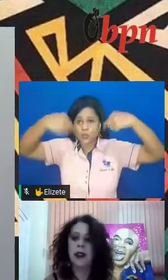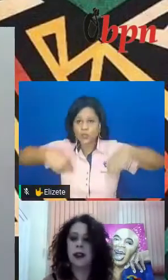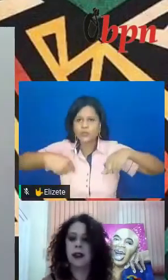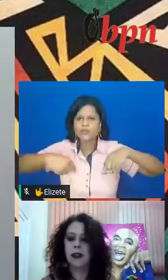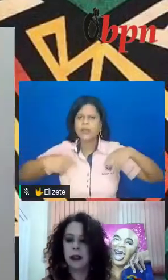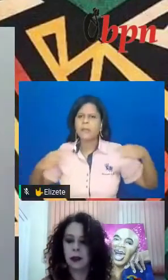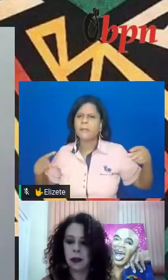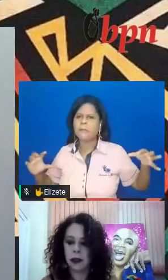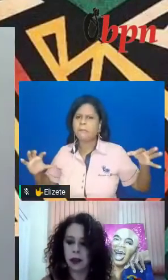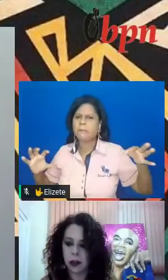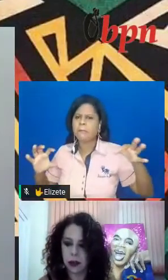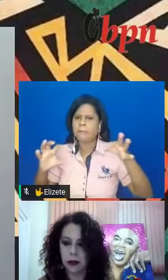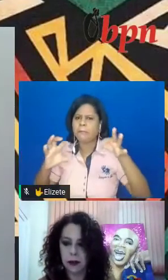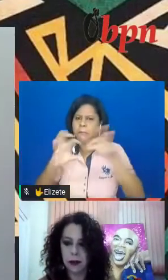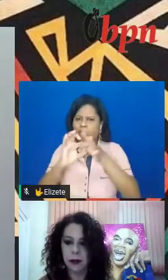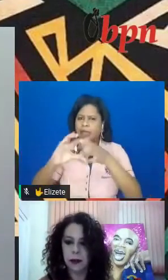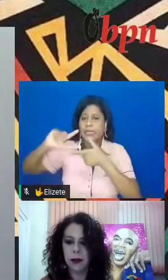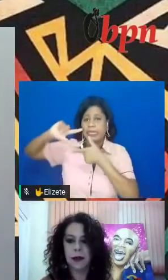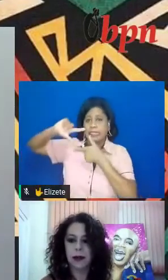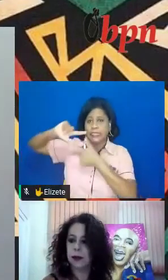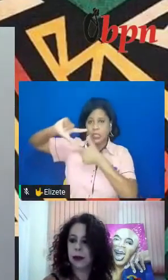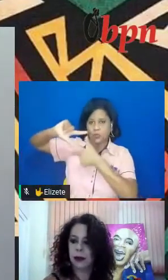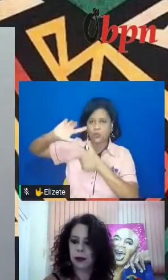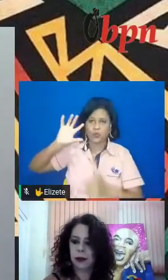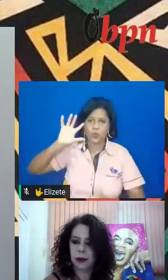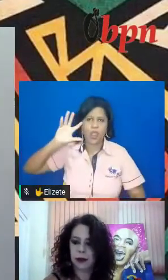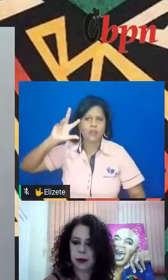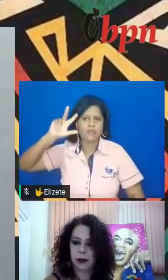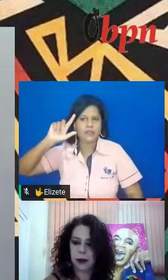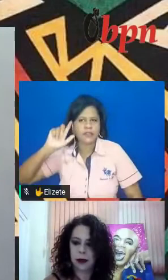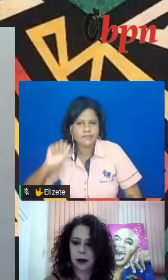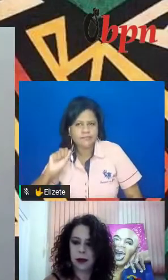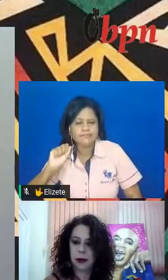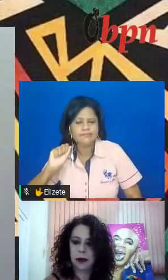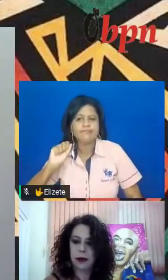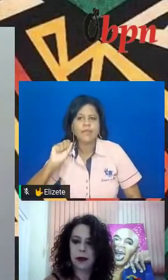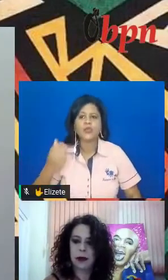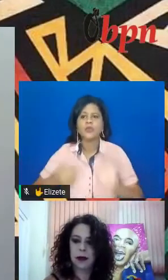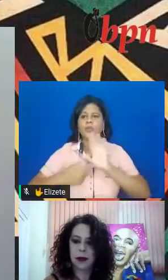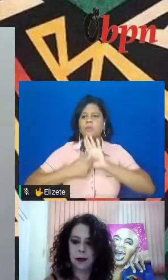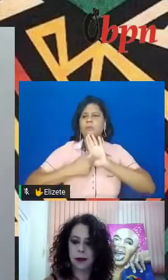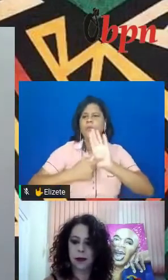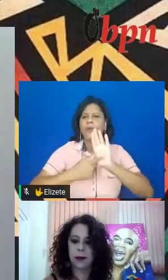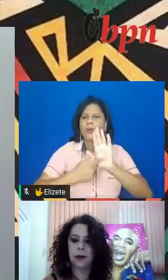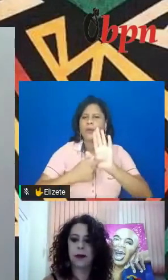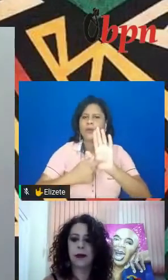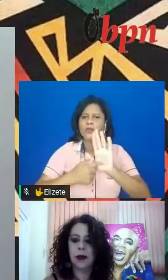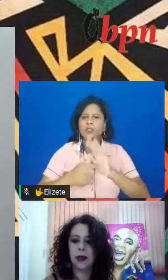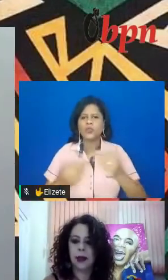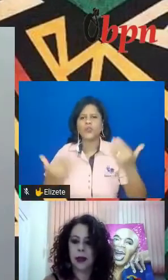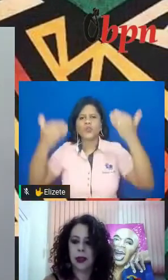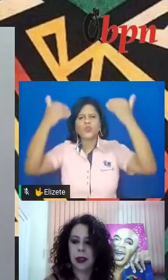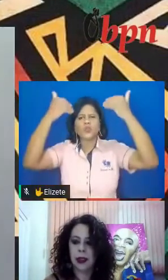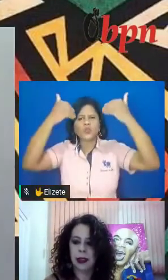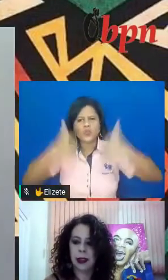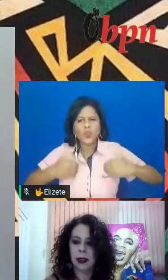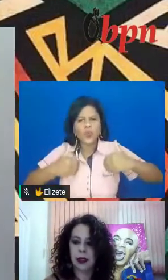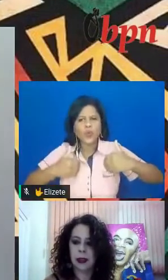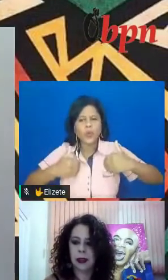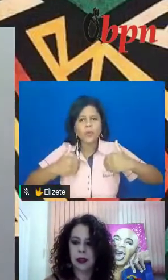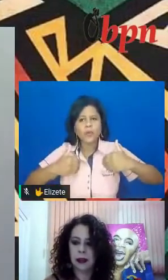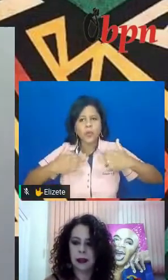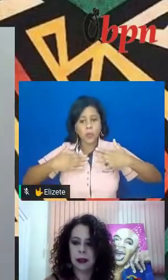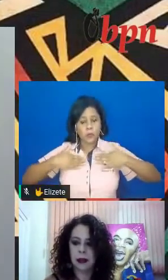a essa tradição africana que traz no corpo e do corpo